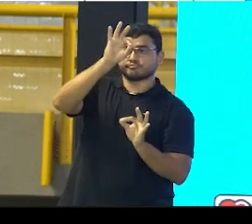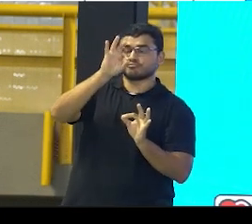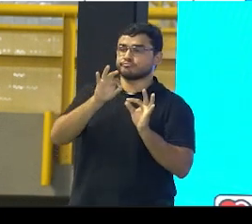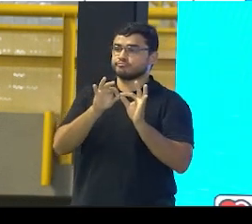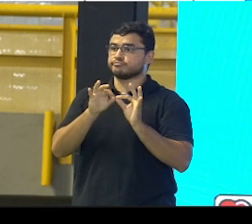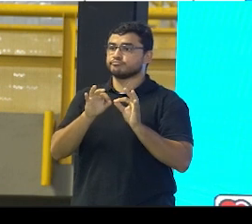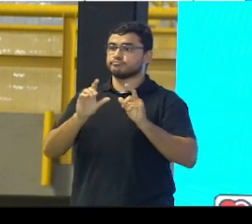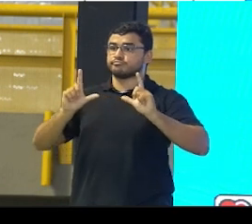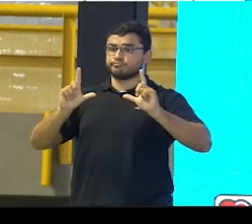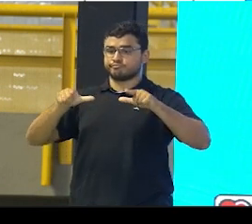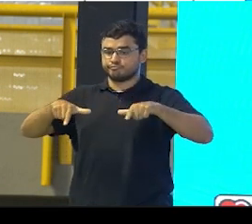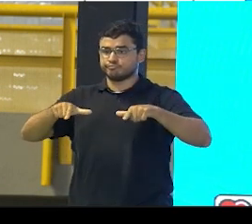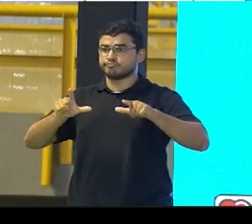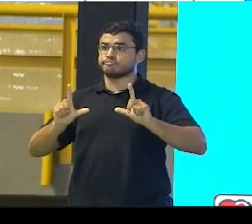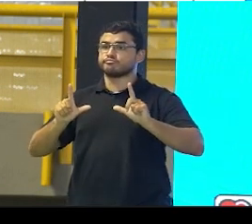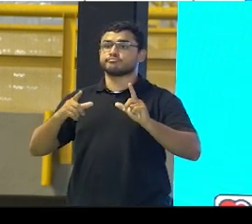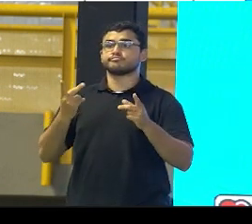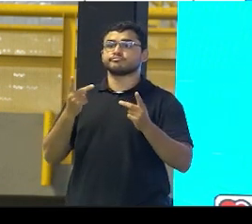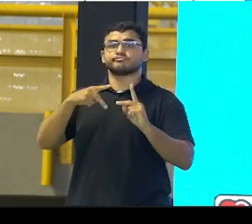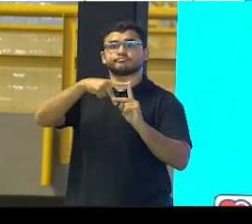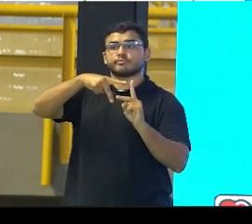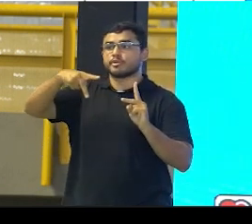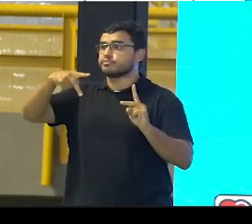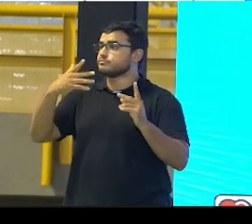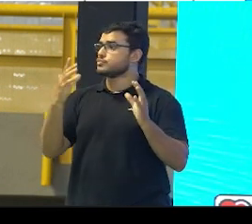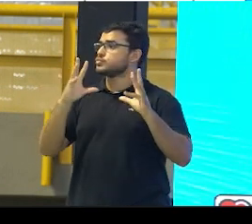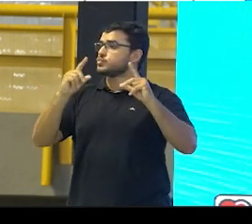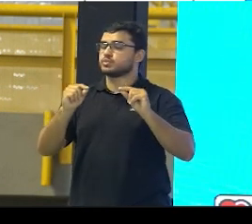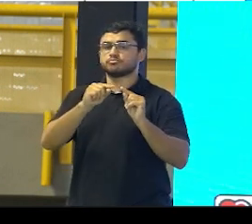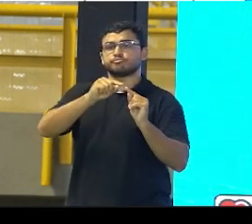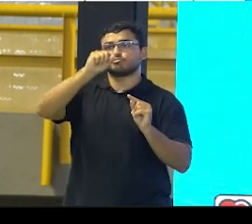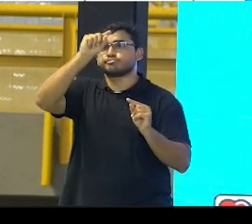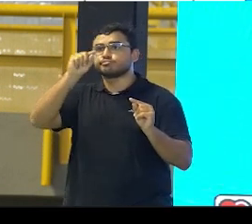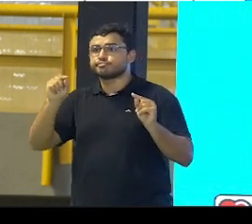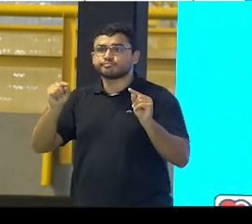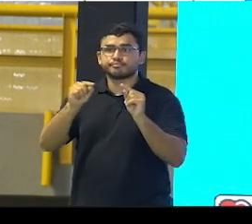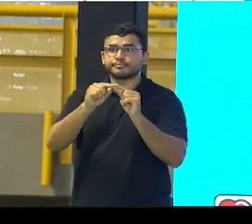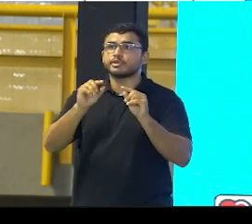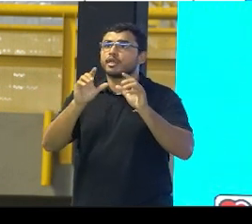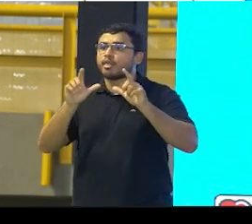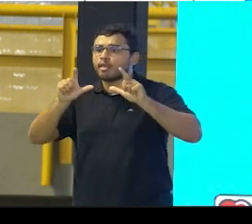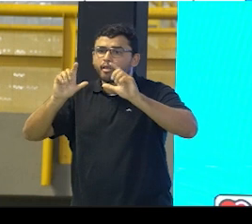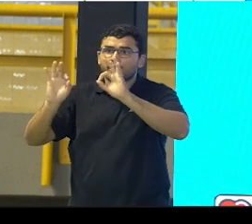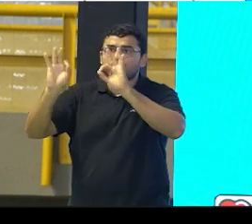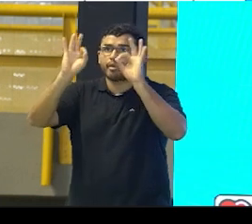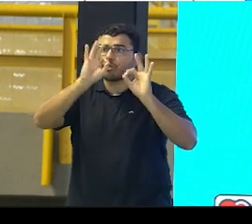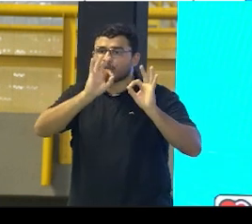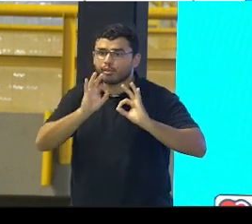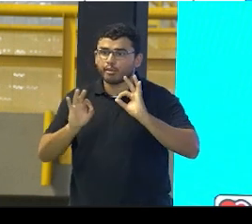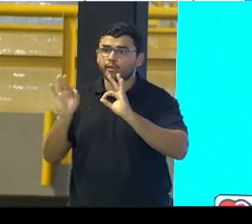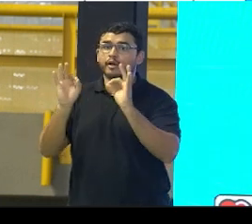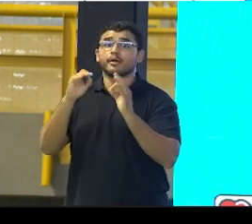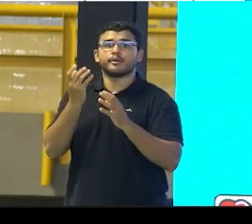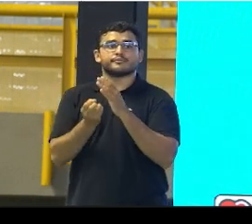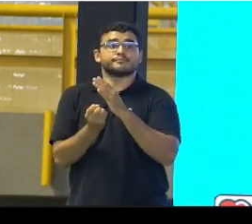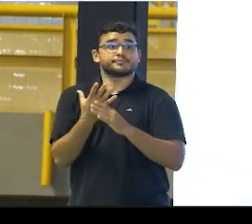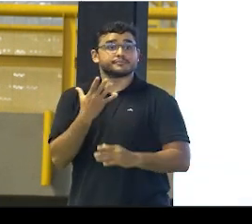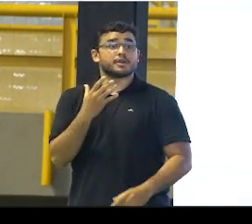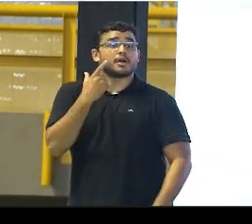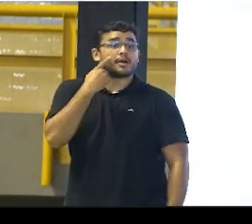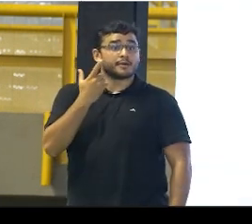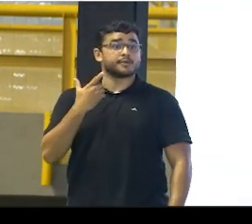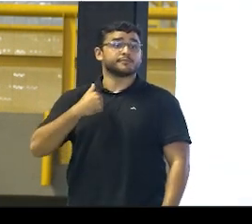figuras planas, retângulos, quadrados, triângulos, eles foram organizando. Beleza, então é um assunto muito gostoso, muito